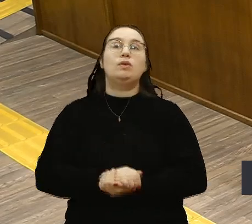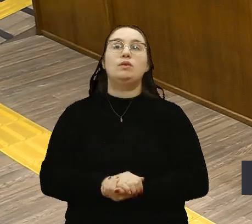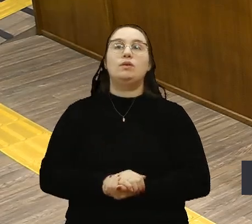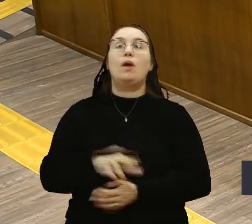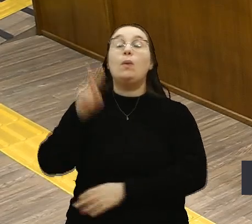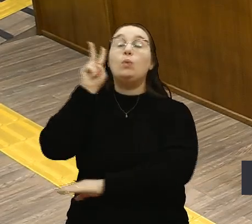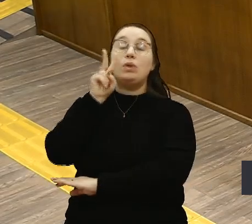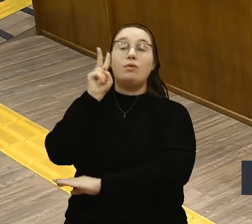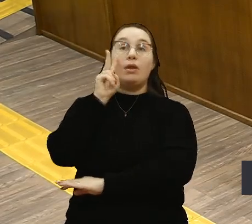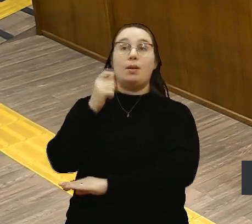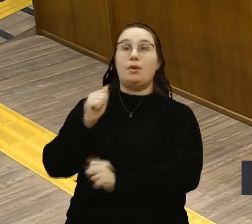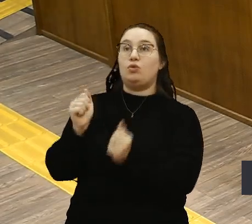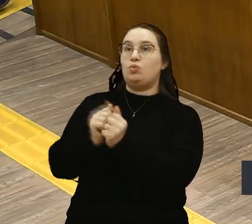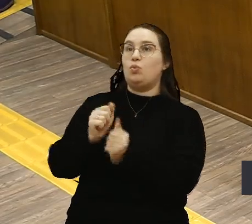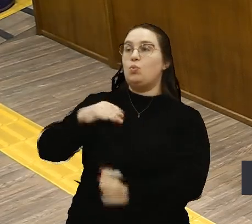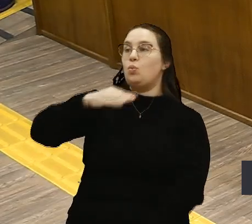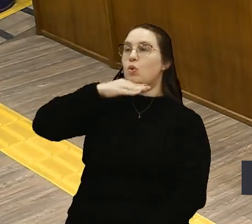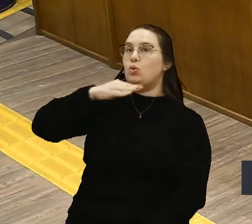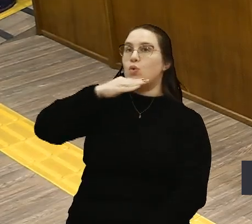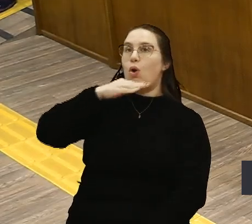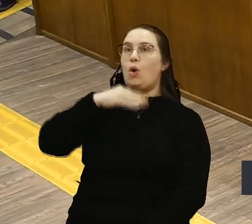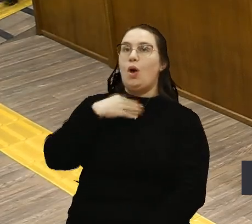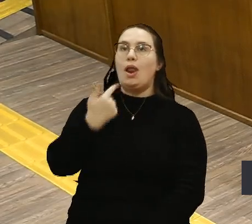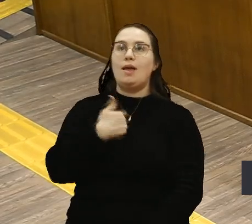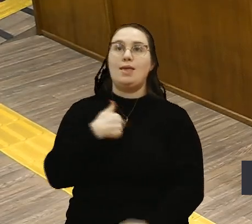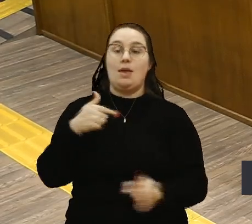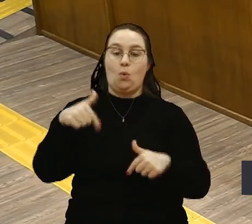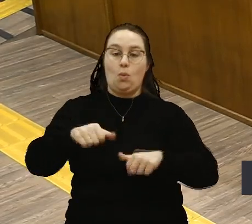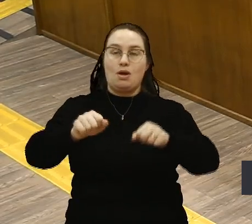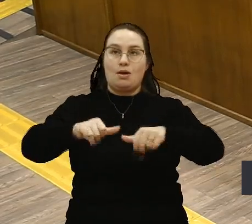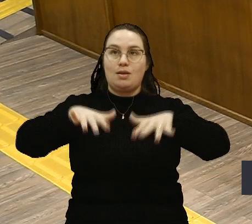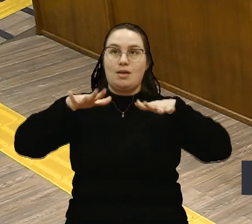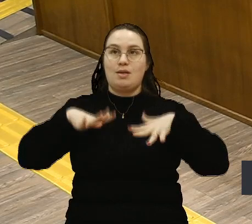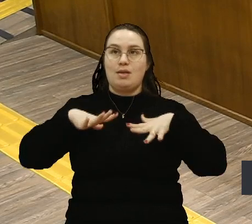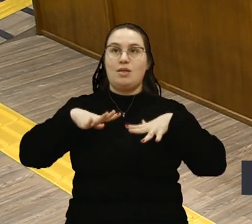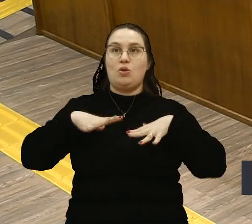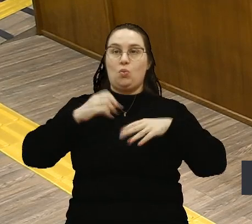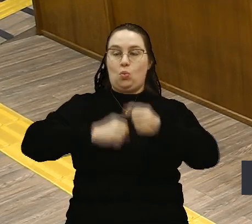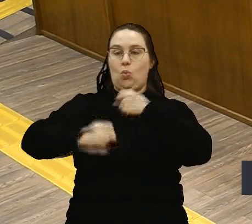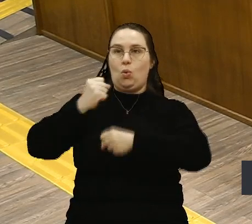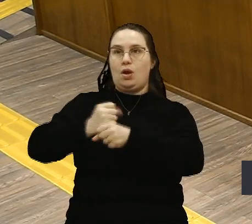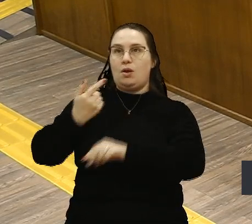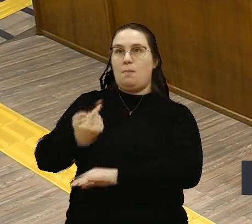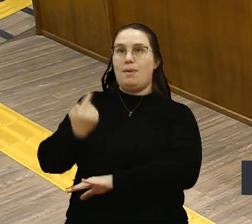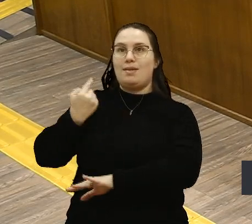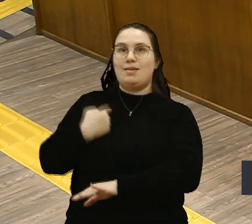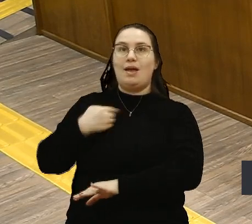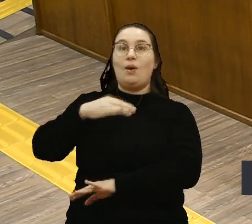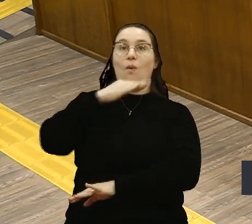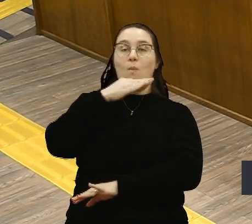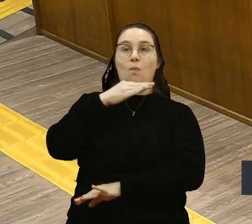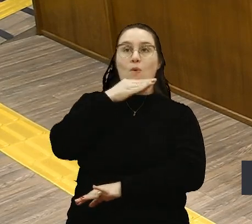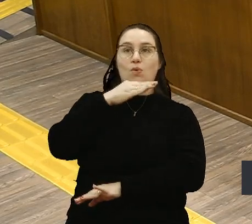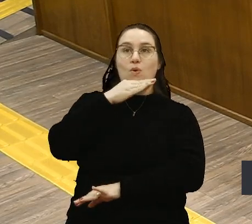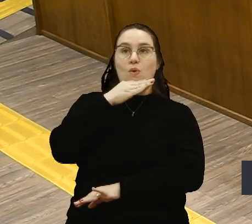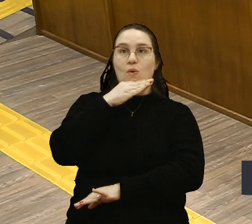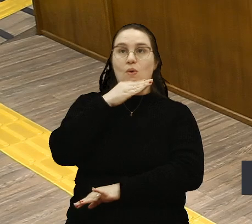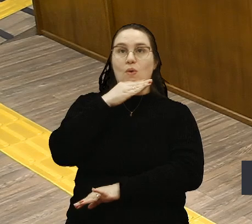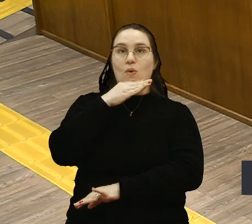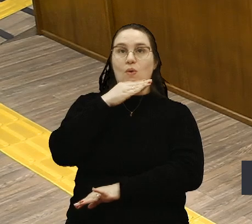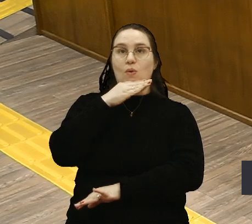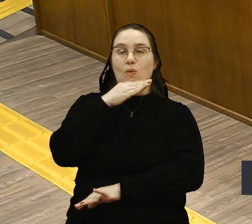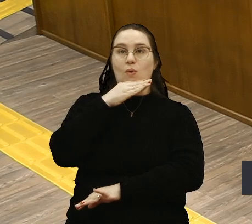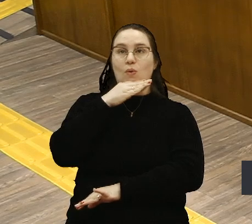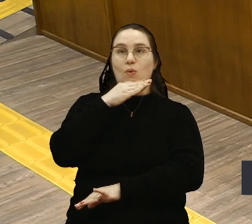Estava lembrando aqui com o vereador Bortola que eu, nesse plenário, na legislatura passada, o vereador aí, Bortola, do